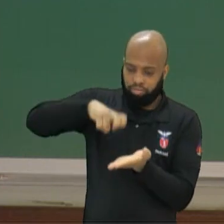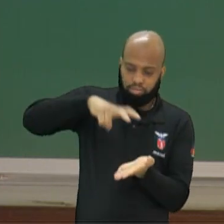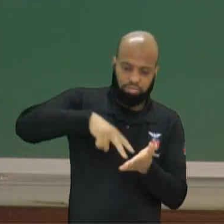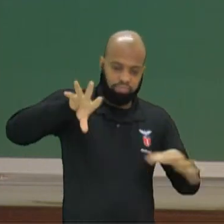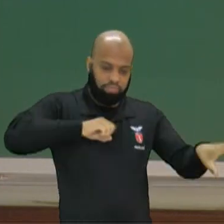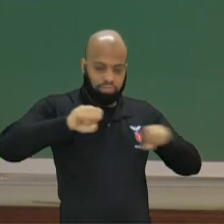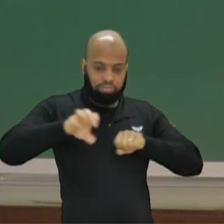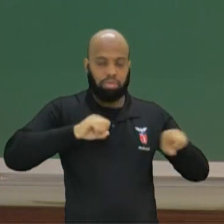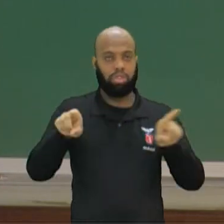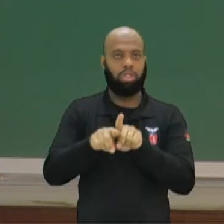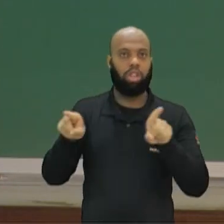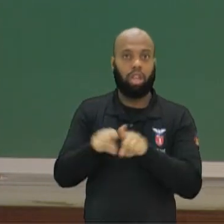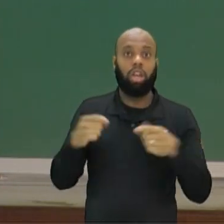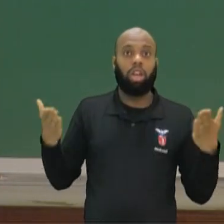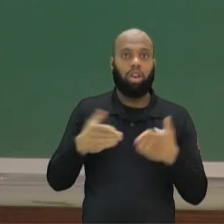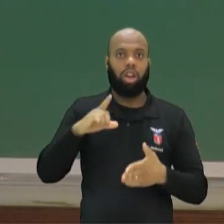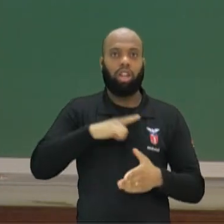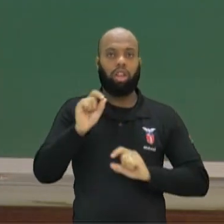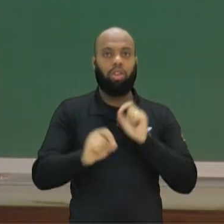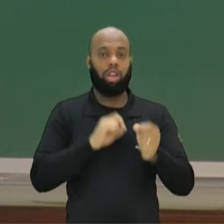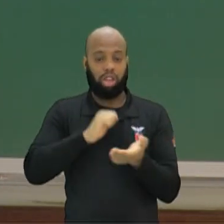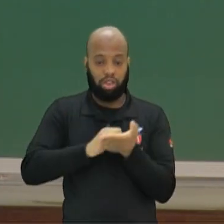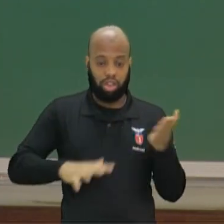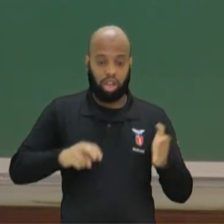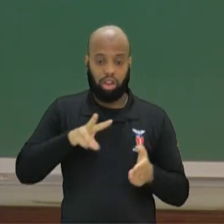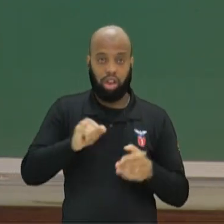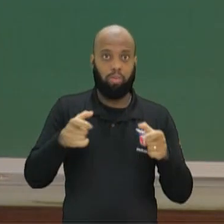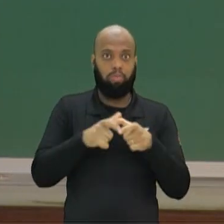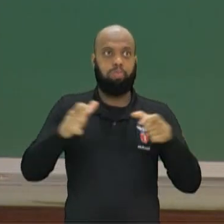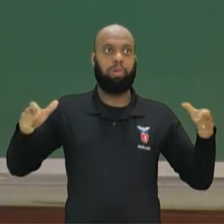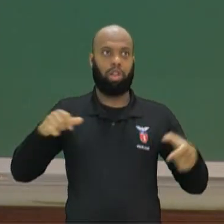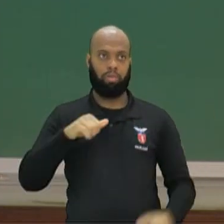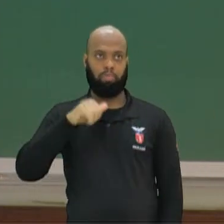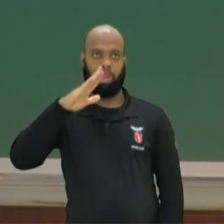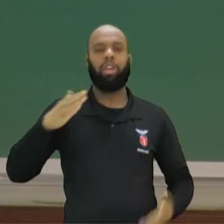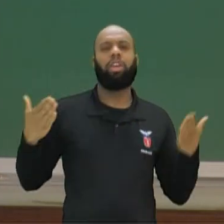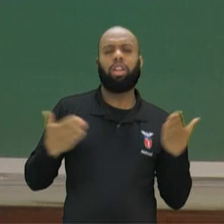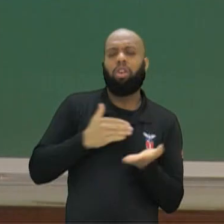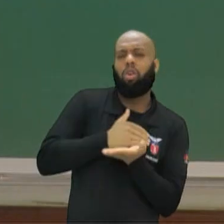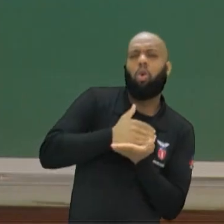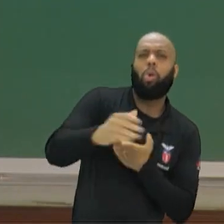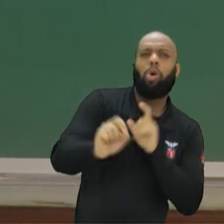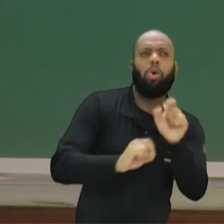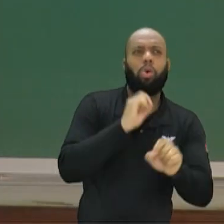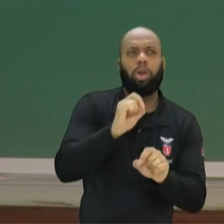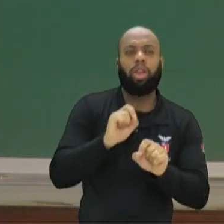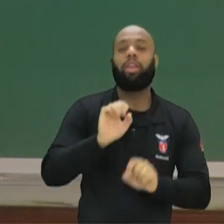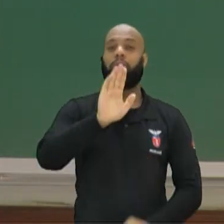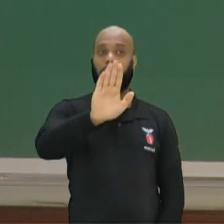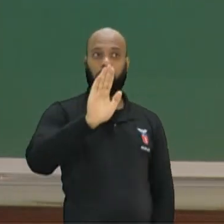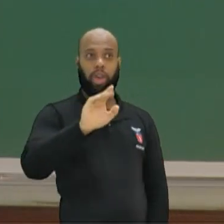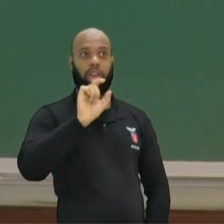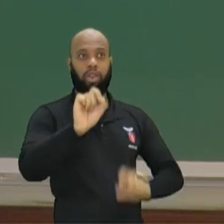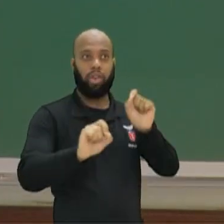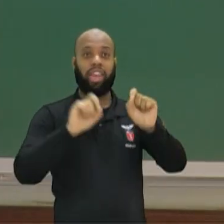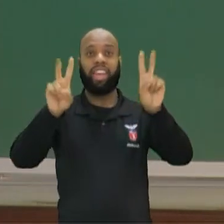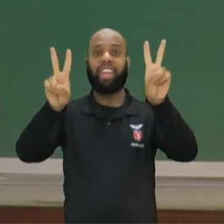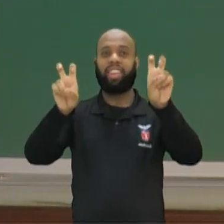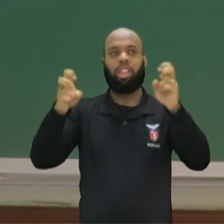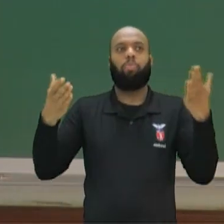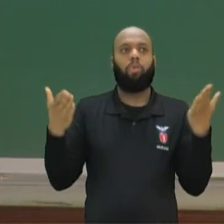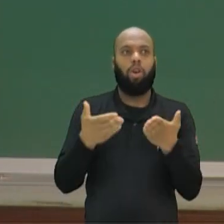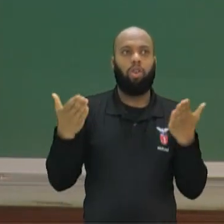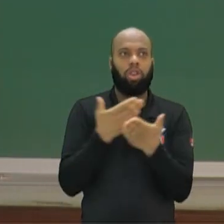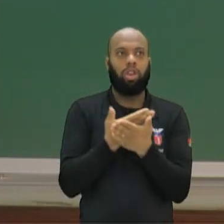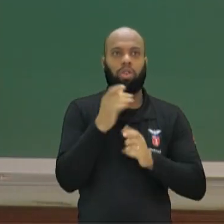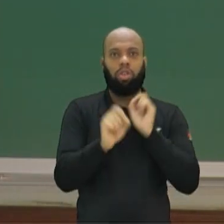essas atividades irão ampliar o nosso vocabulário, beleza? Então vamos começar aqui. Aliás, perdão. O título da